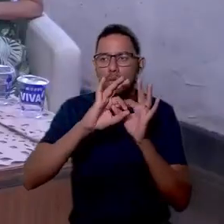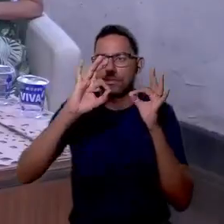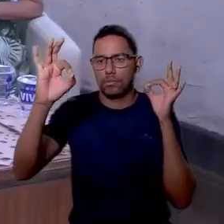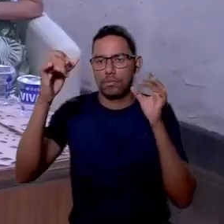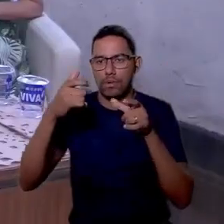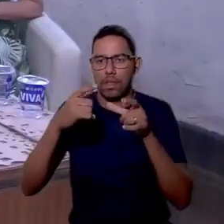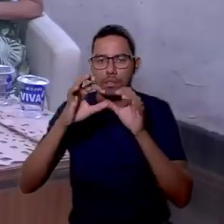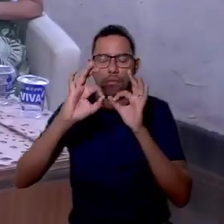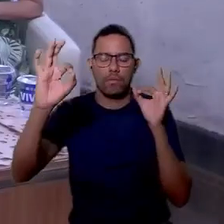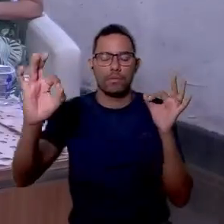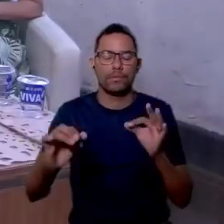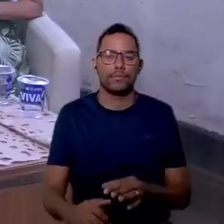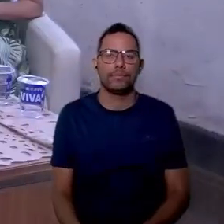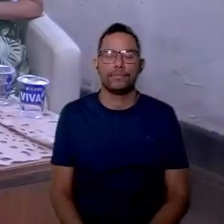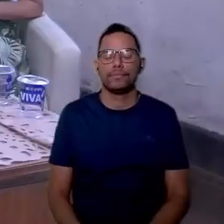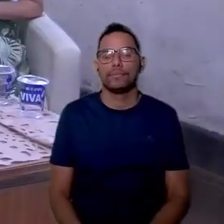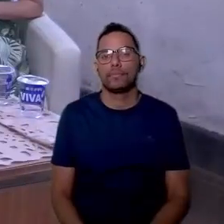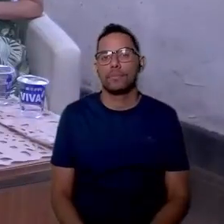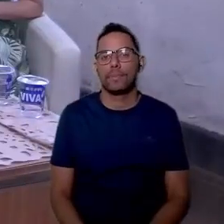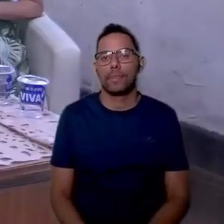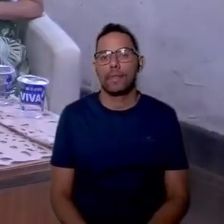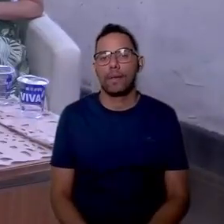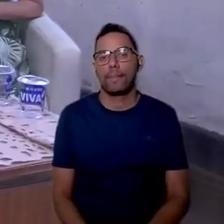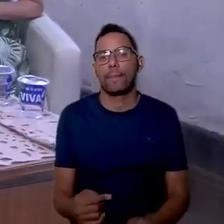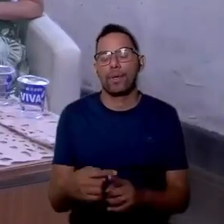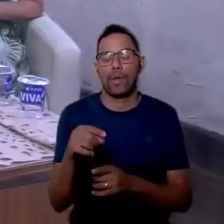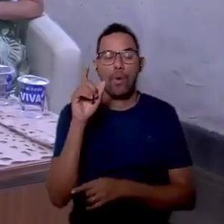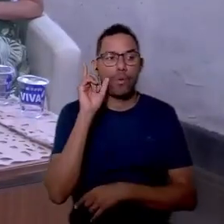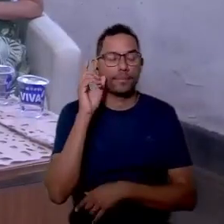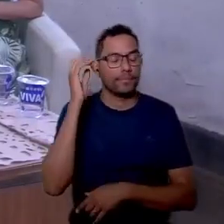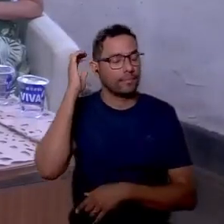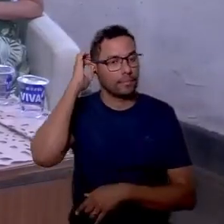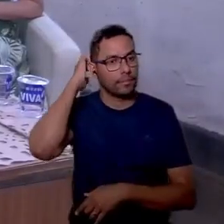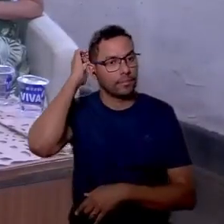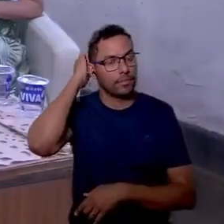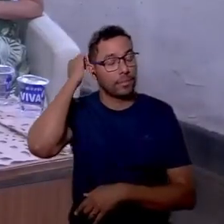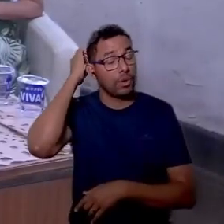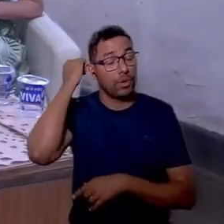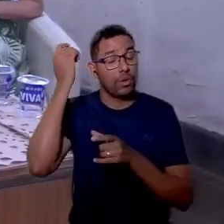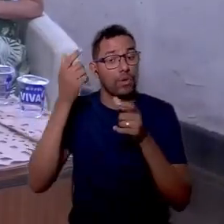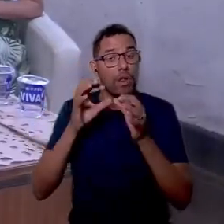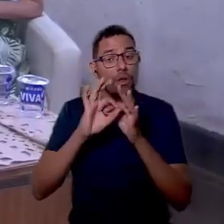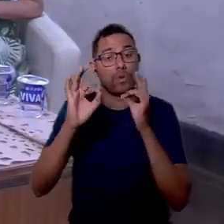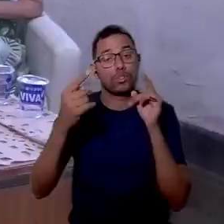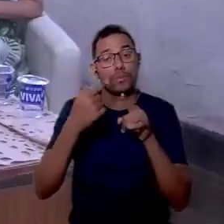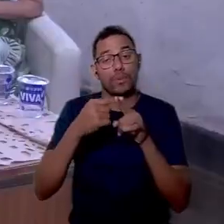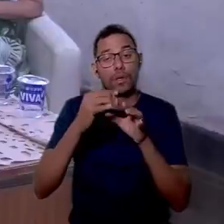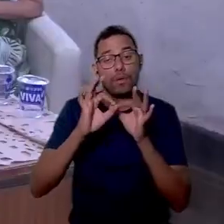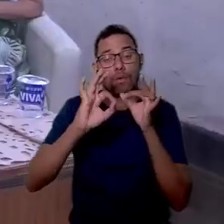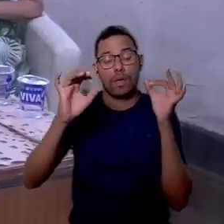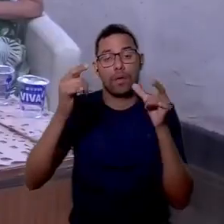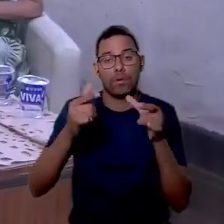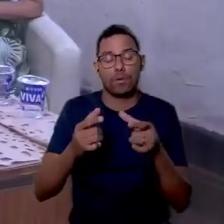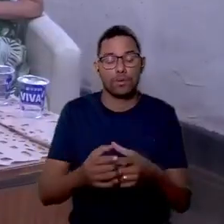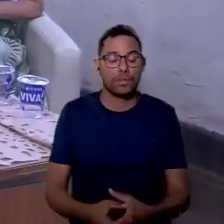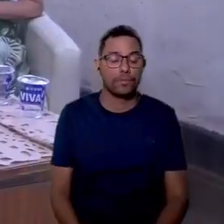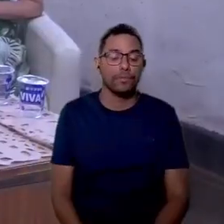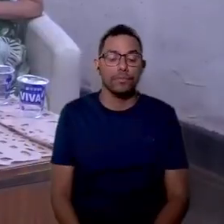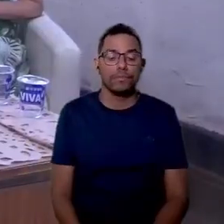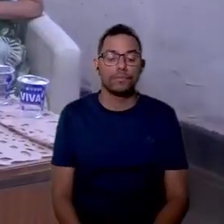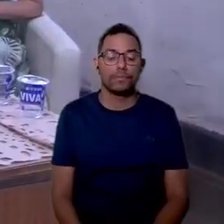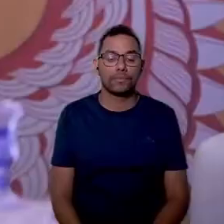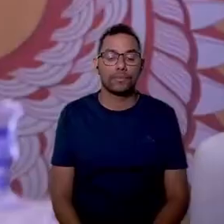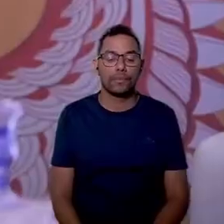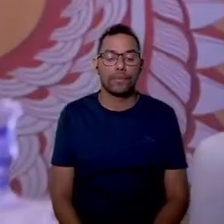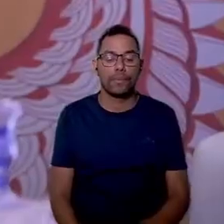longes, nem mais longe, porque ontem o Jamil disse, é longe a partir de que lugar? Né? então não é longe, mas de onde nós estamos, as